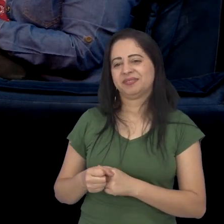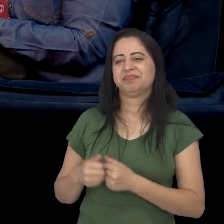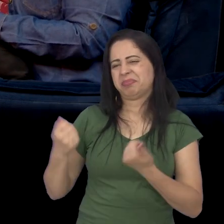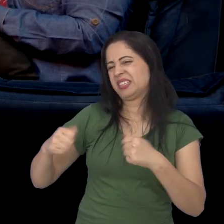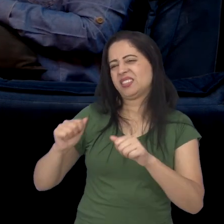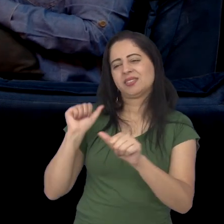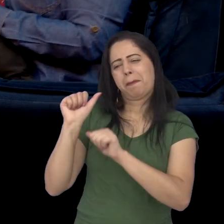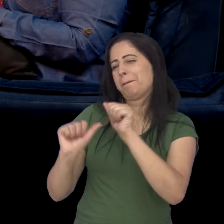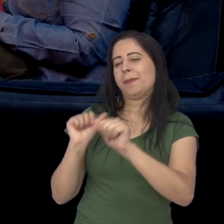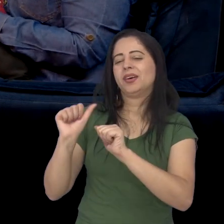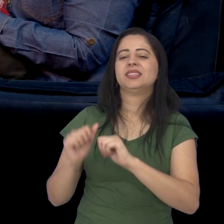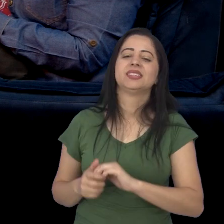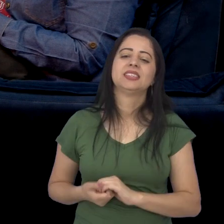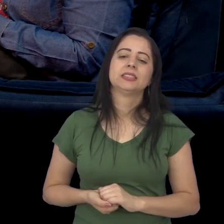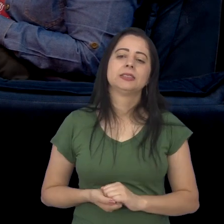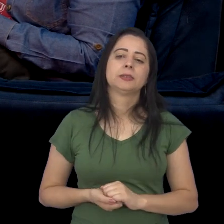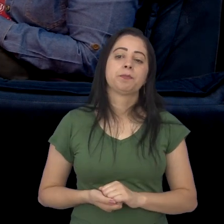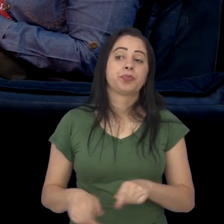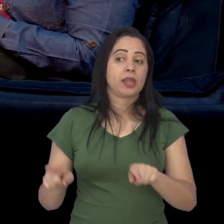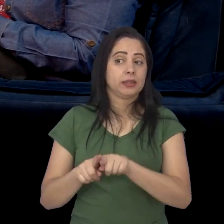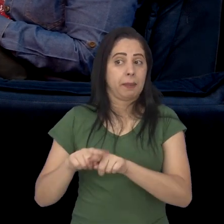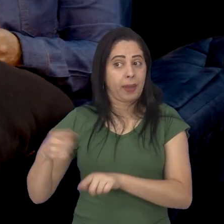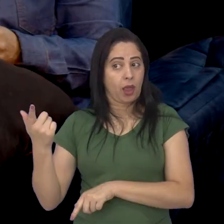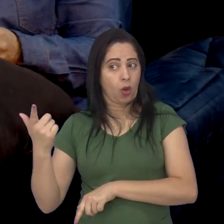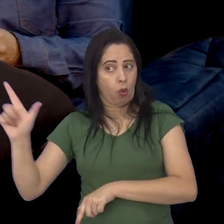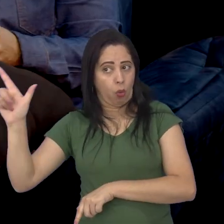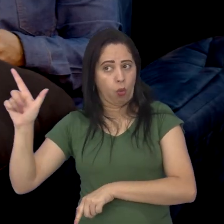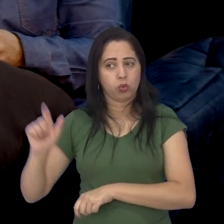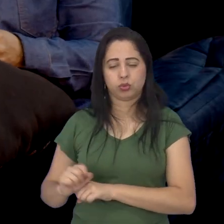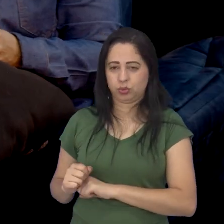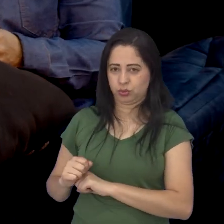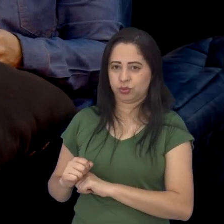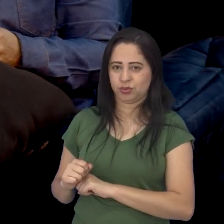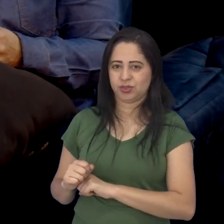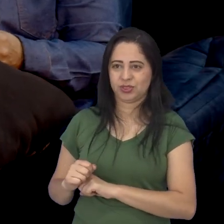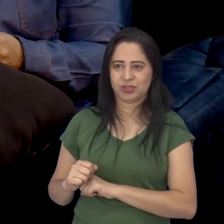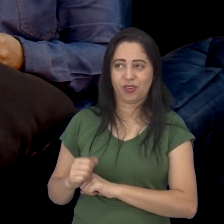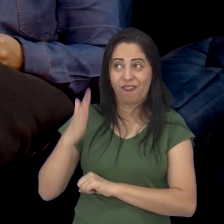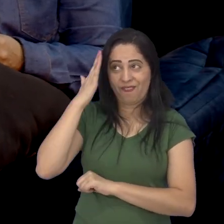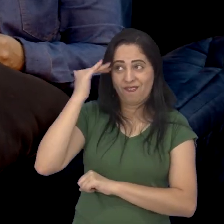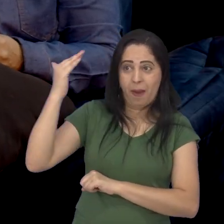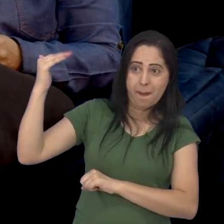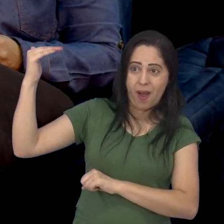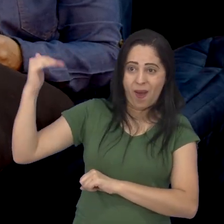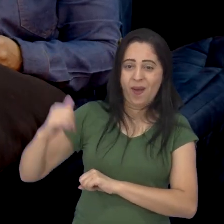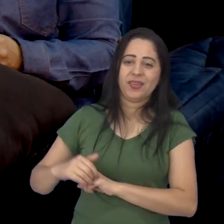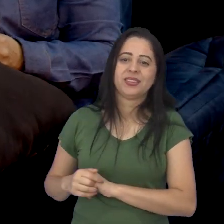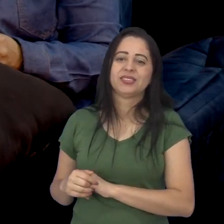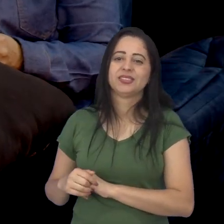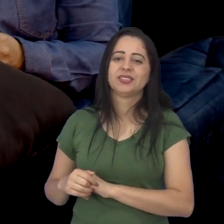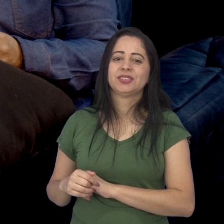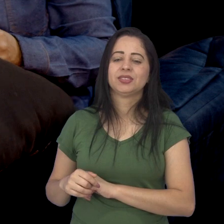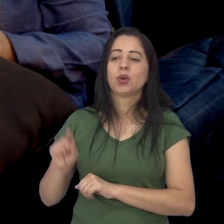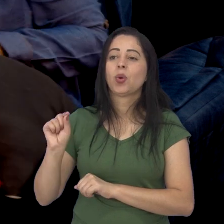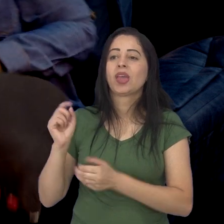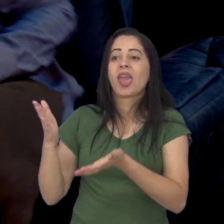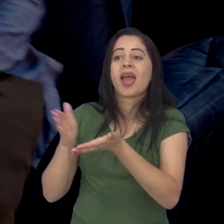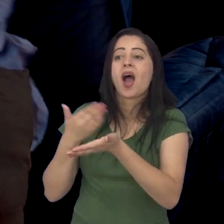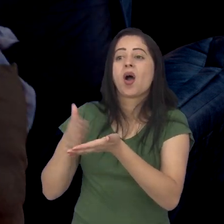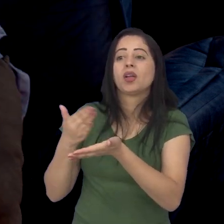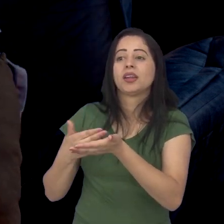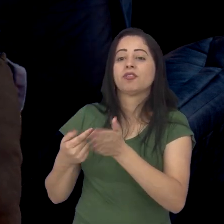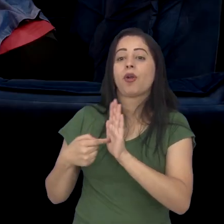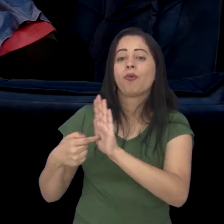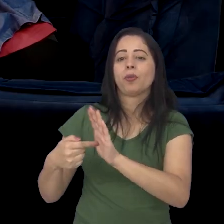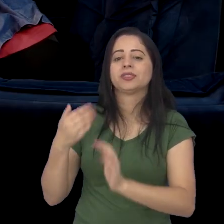transformar. E outra coisa que foi um sucesso além desse evento aí que você, né, recebeu palmas em pé, é esse livro aqui, vou